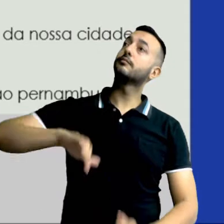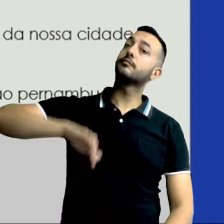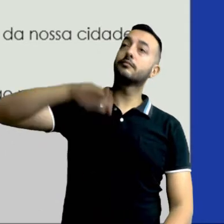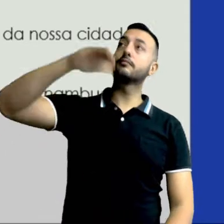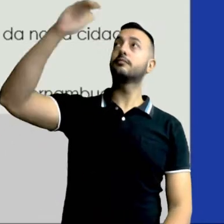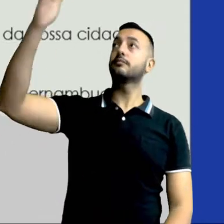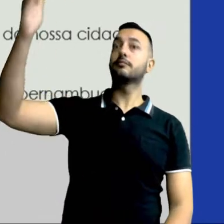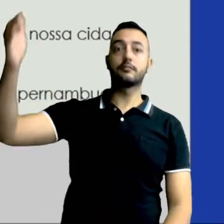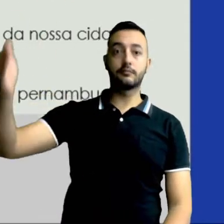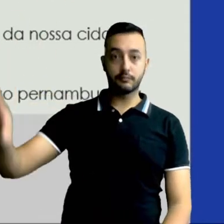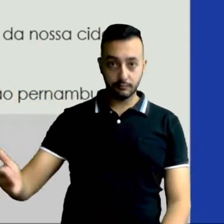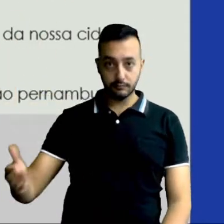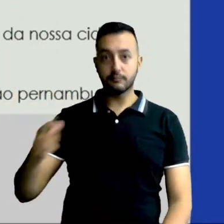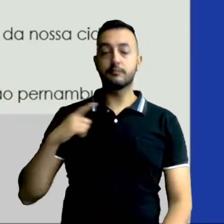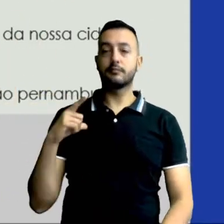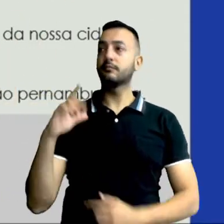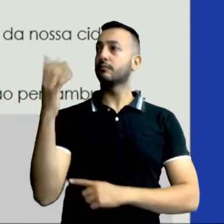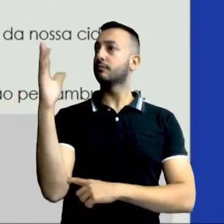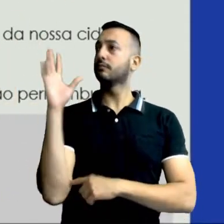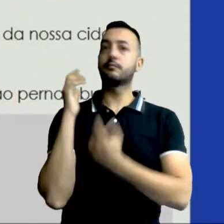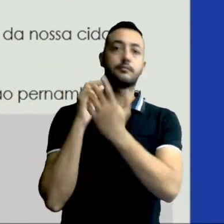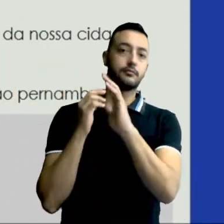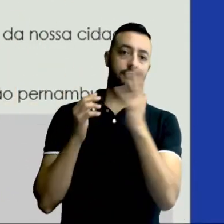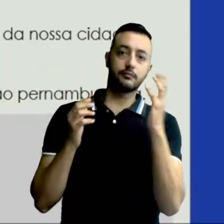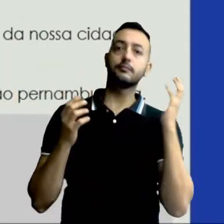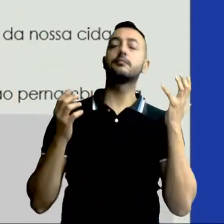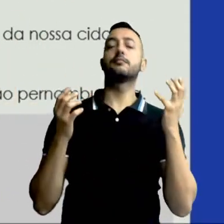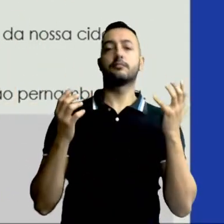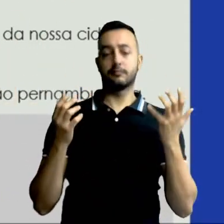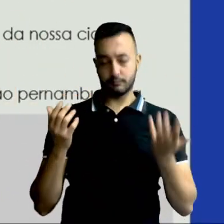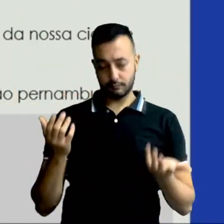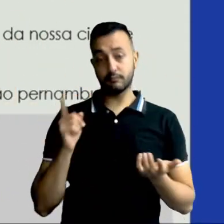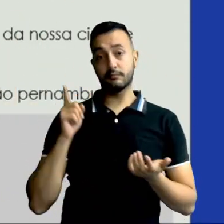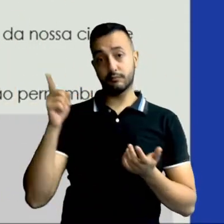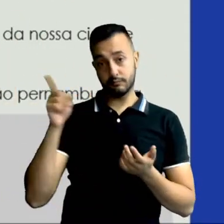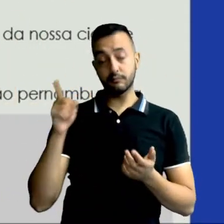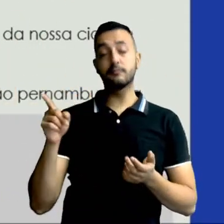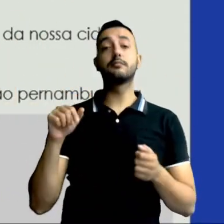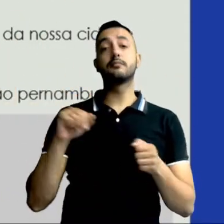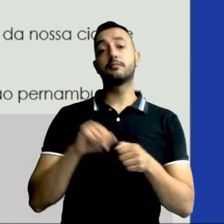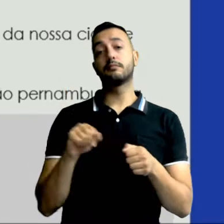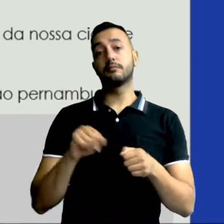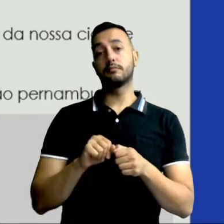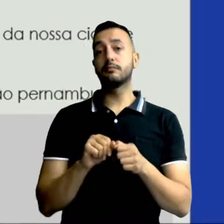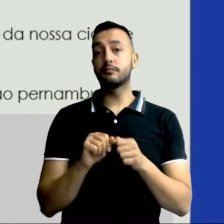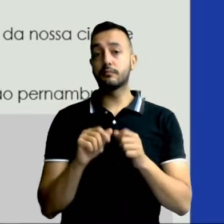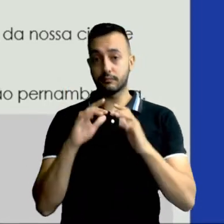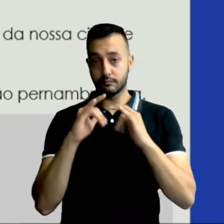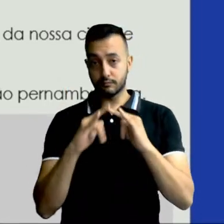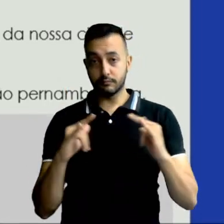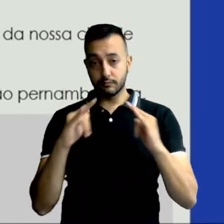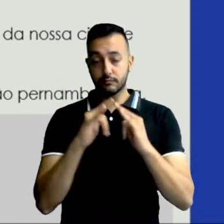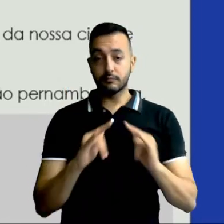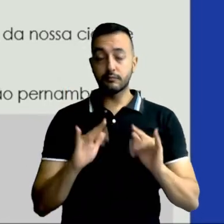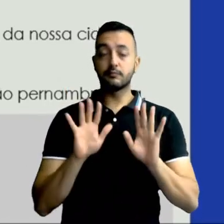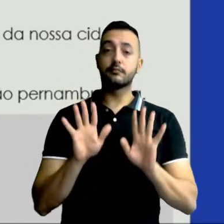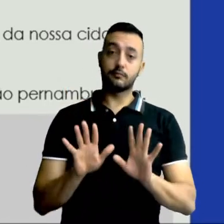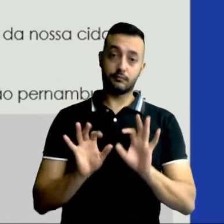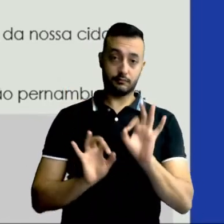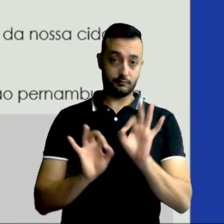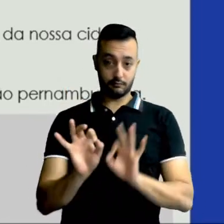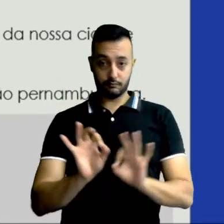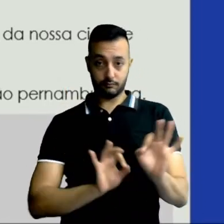Monte cercaram de itabocas um encerrados e ali fizemos nossa alojamento e nos